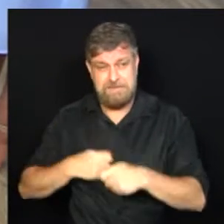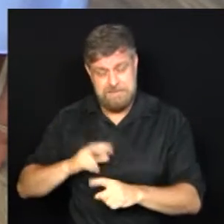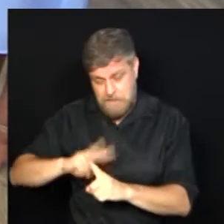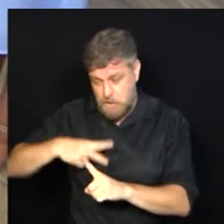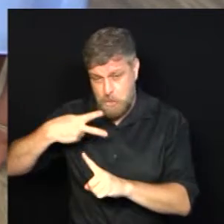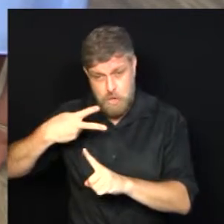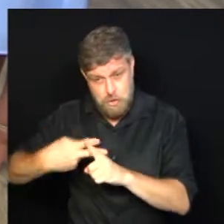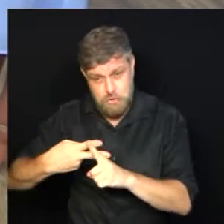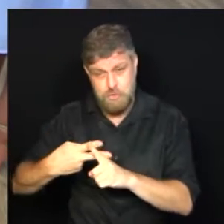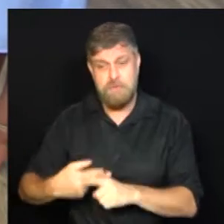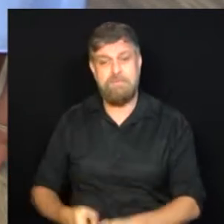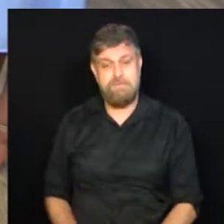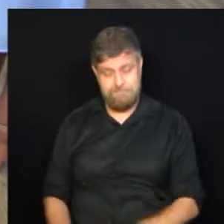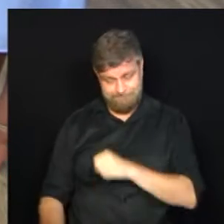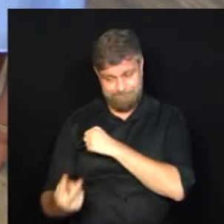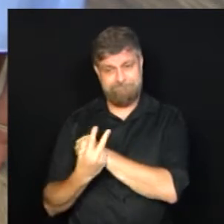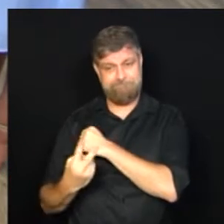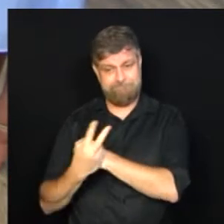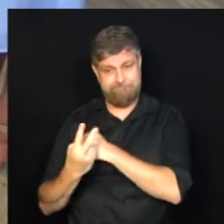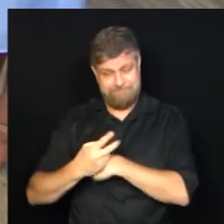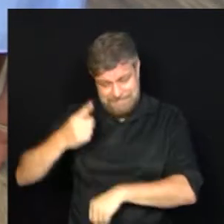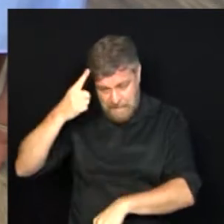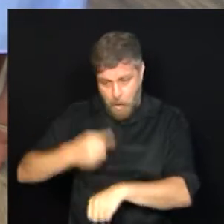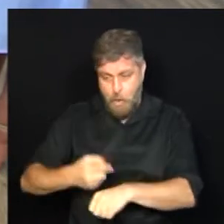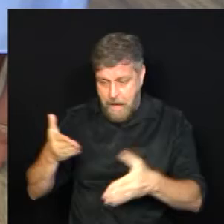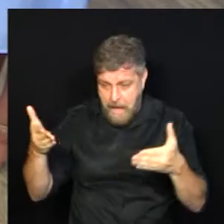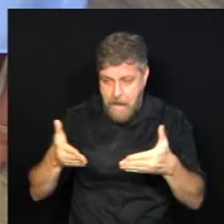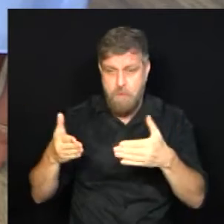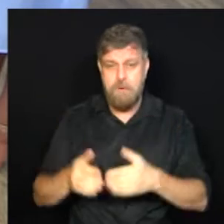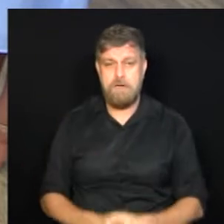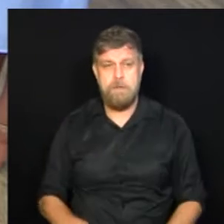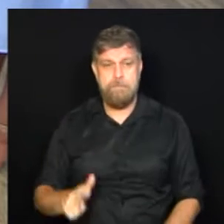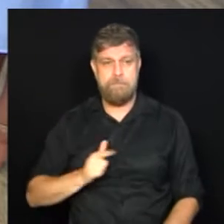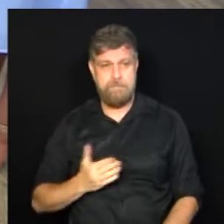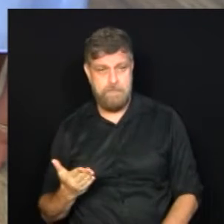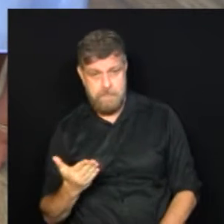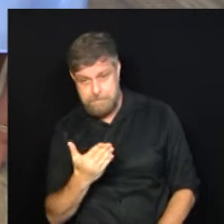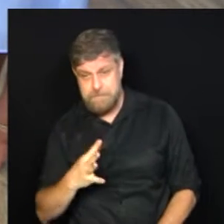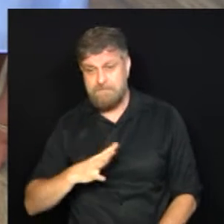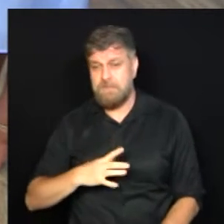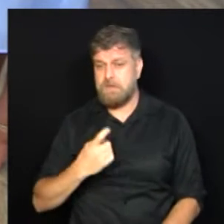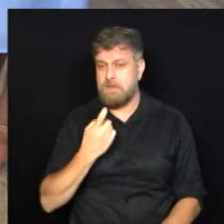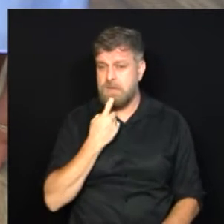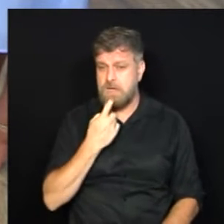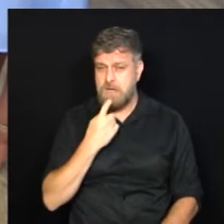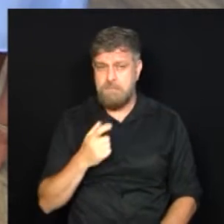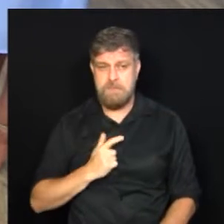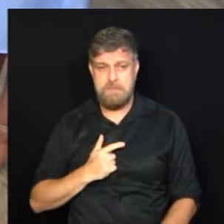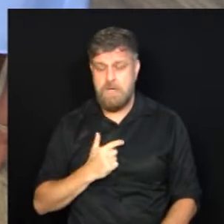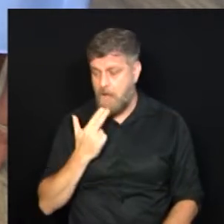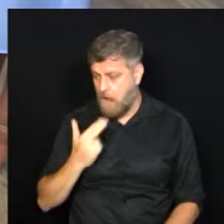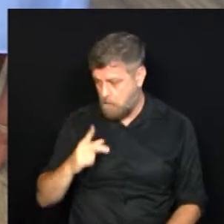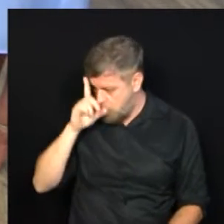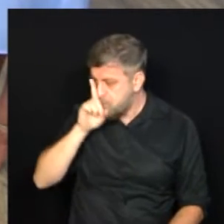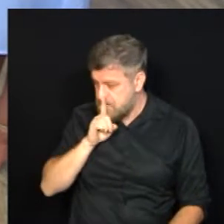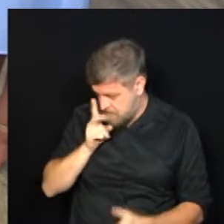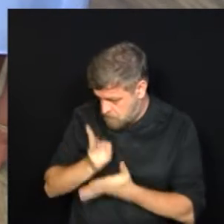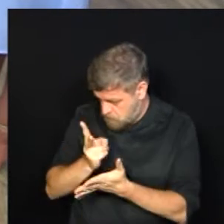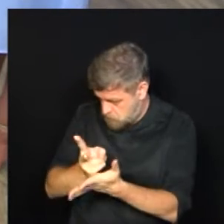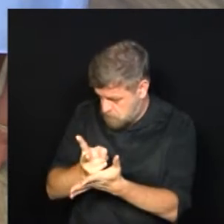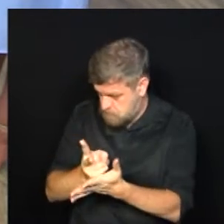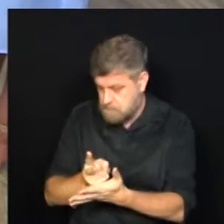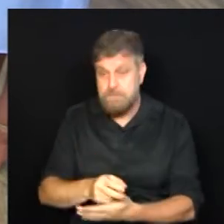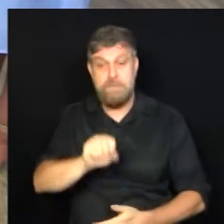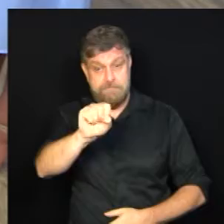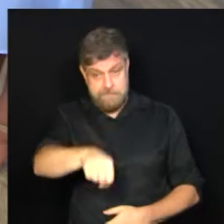redobrada neste momento. Mina Abreu, apesar deste cenário, a cidade de Campinas na fase amarela. Isso, a gente continua